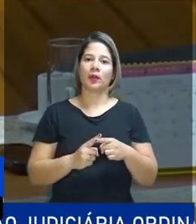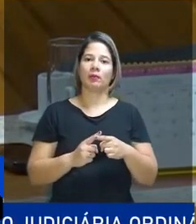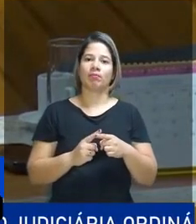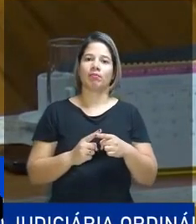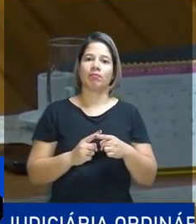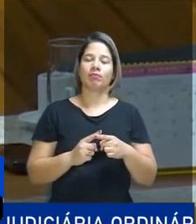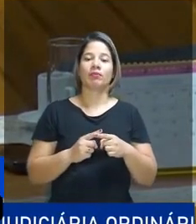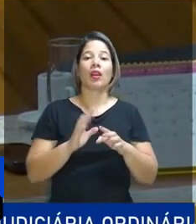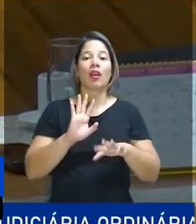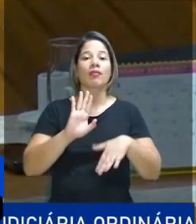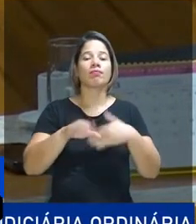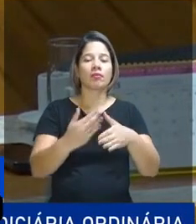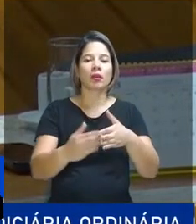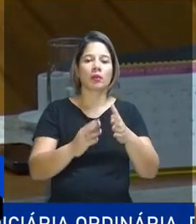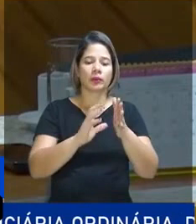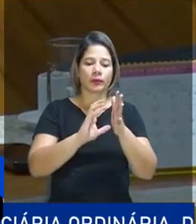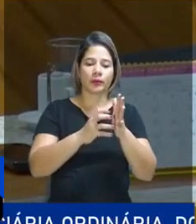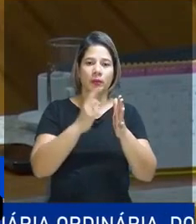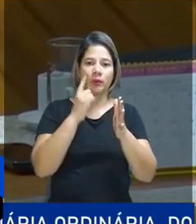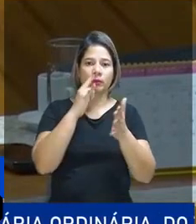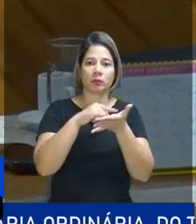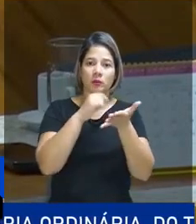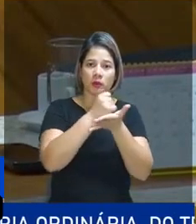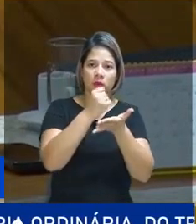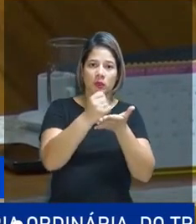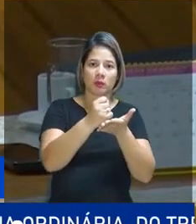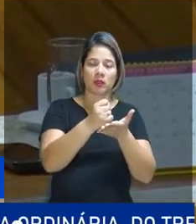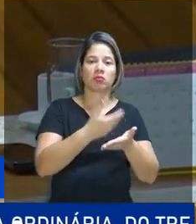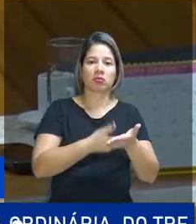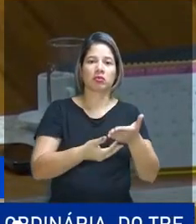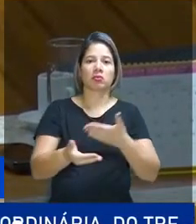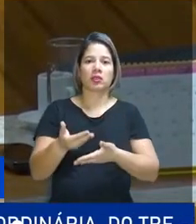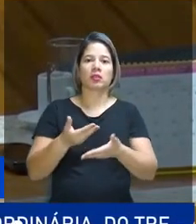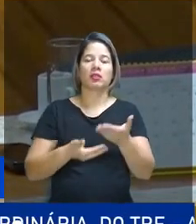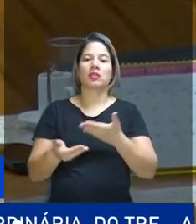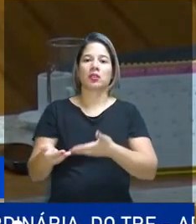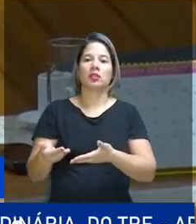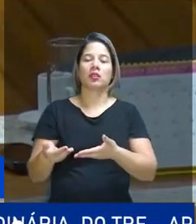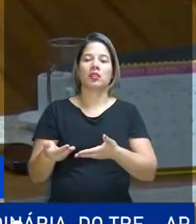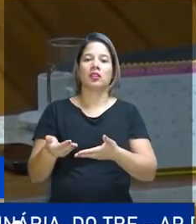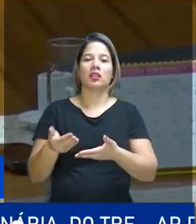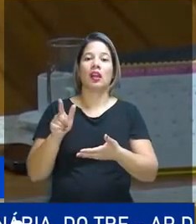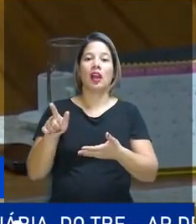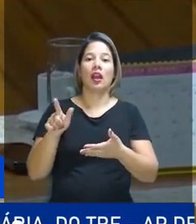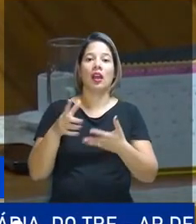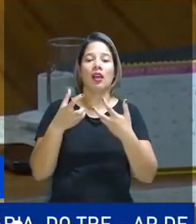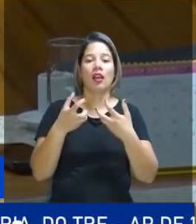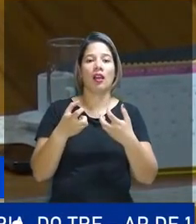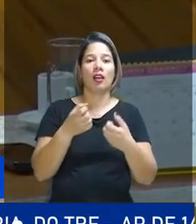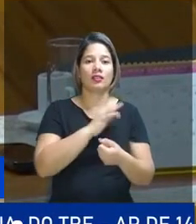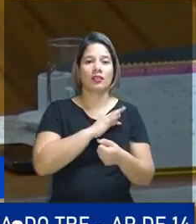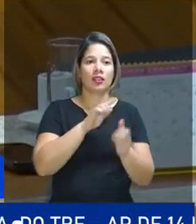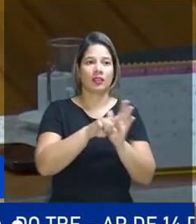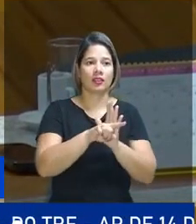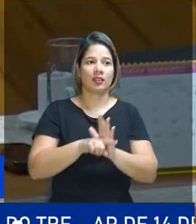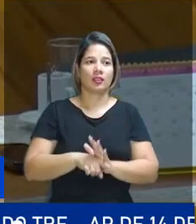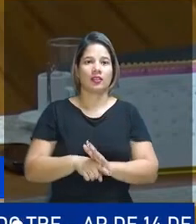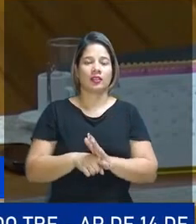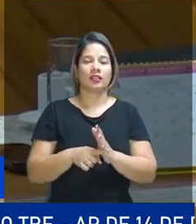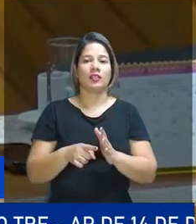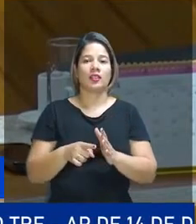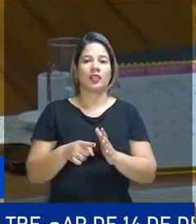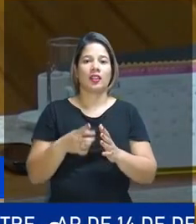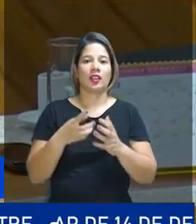intimado, o partido apresentou documentação que foi considerada pelo órgão técnico como suficiente para sanar as